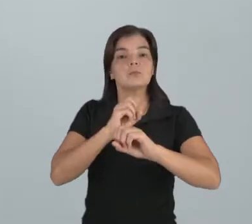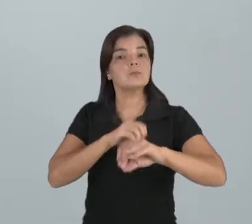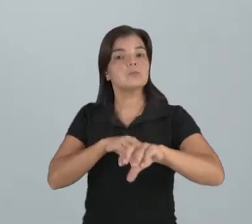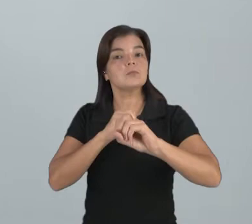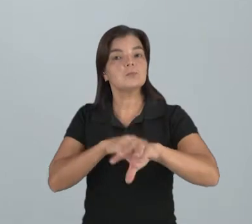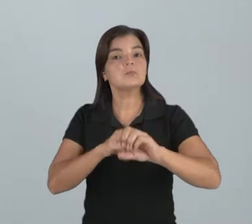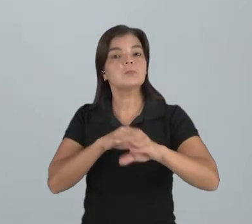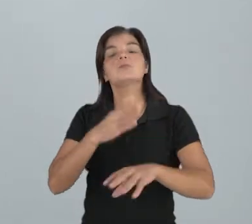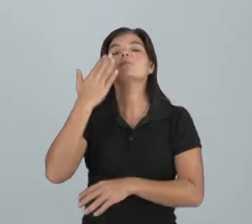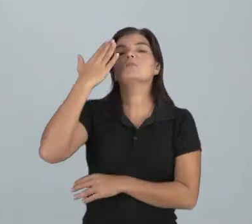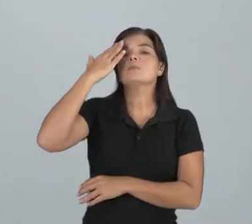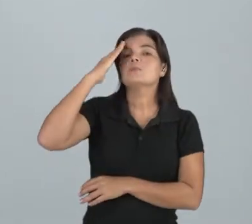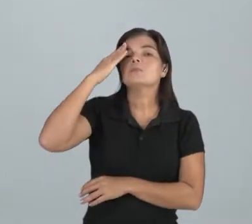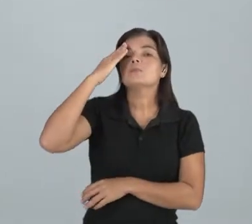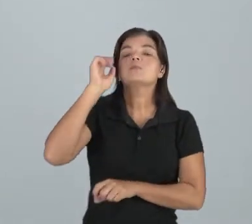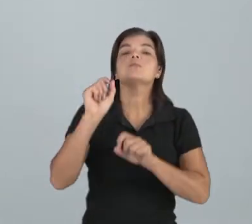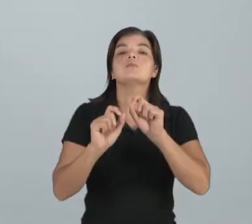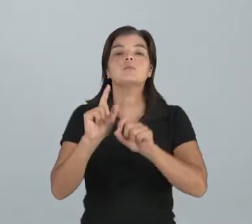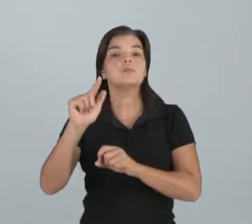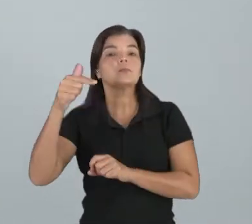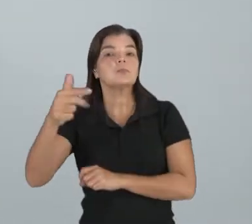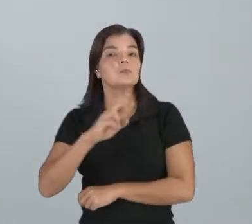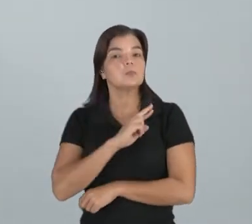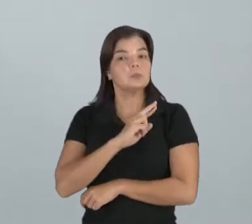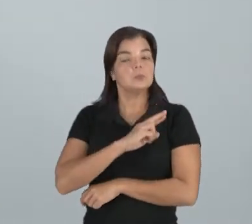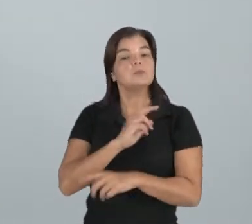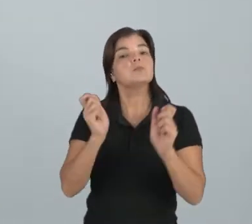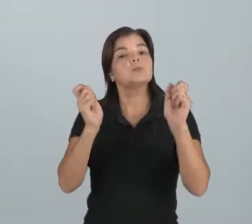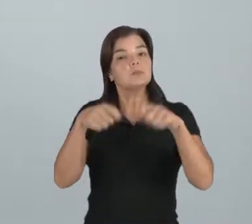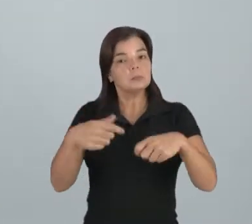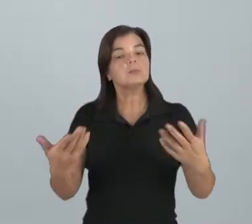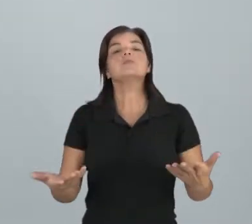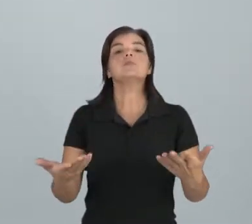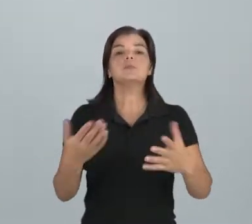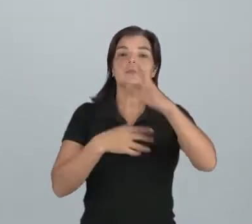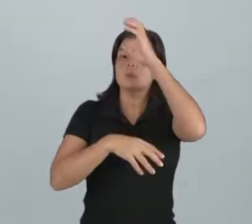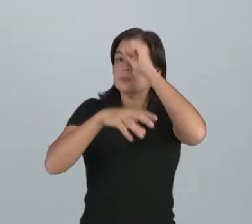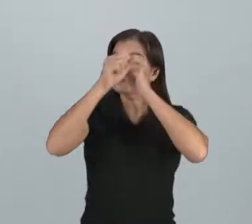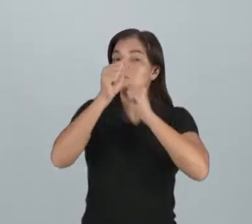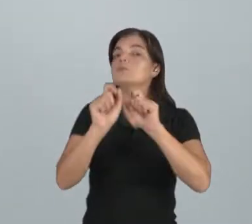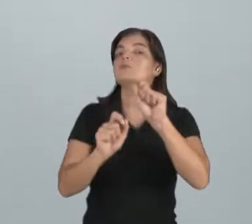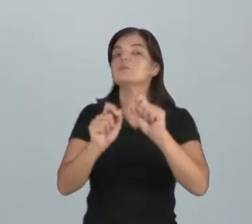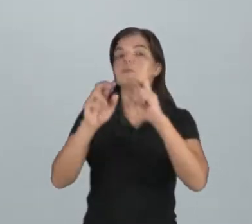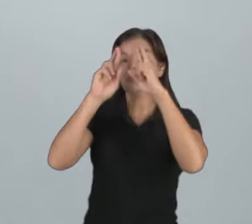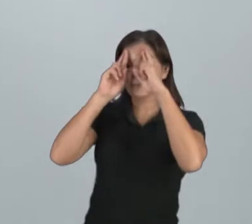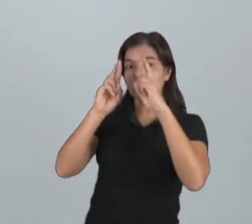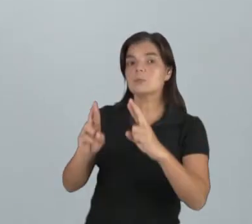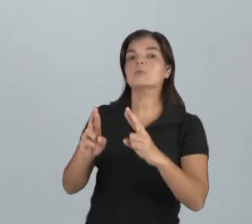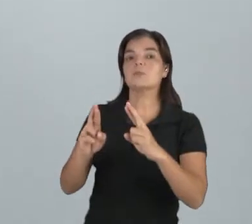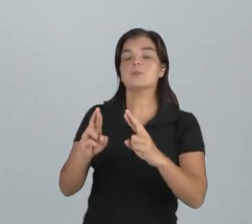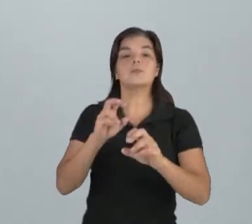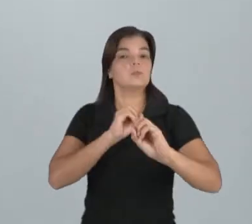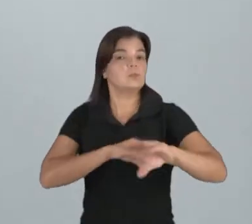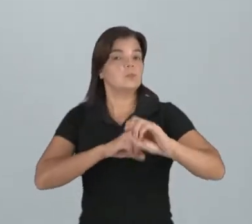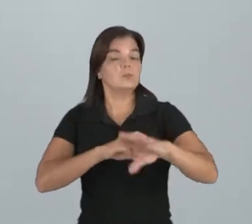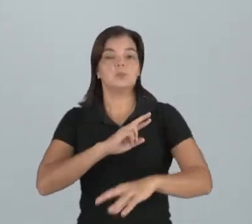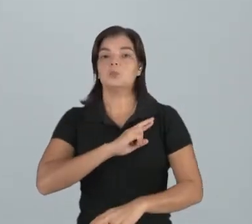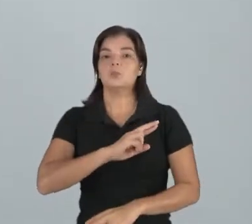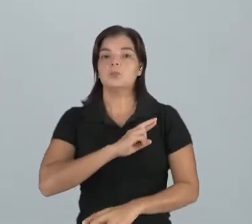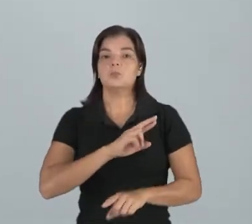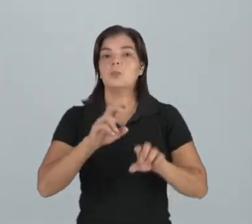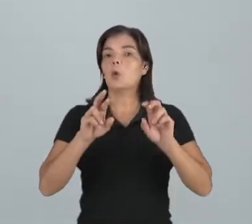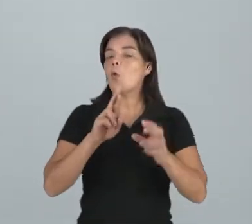gente a compreender as outras religiões para poder aprender a respeitar. O ensino religioso não ensina